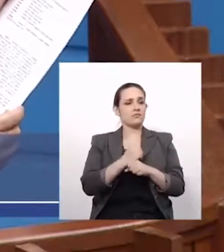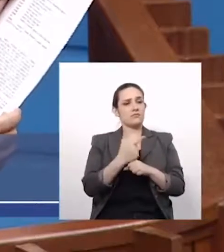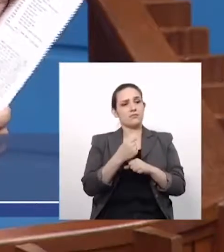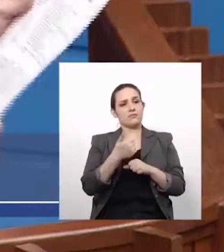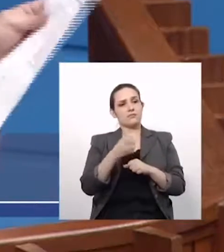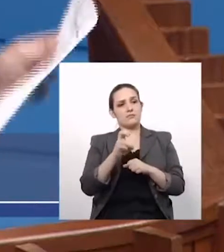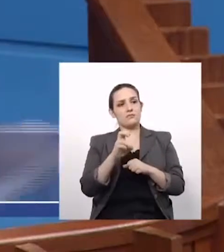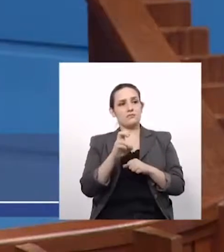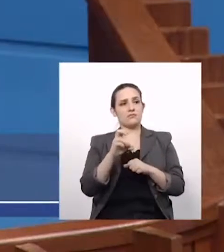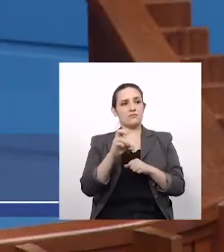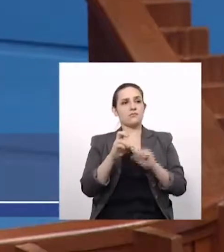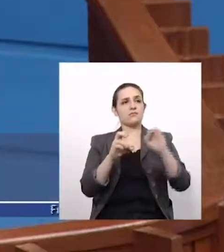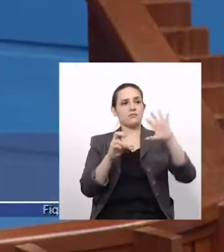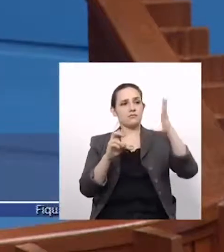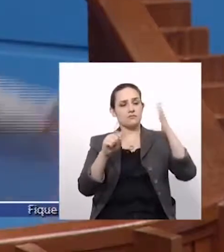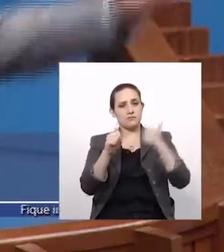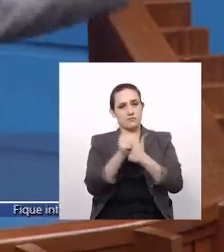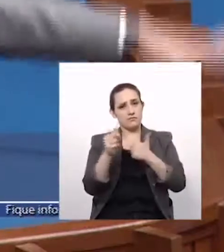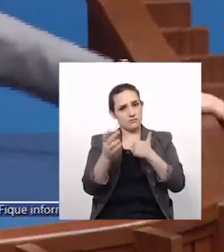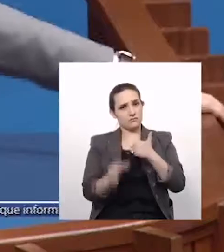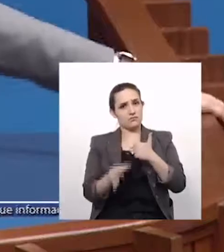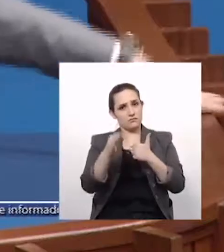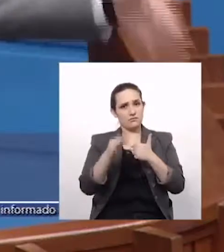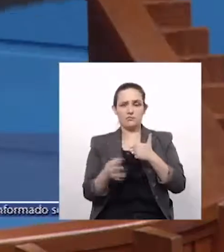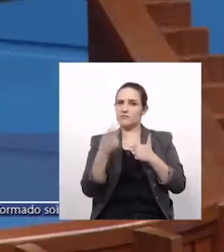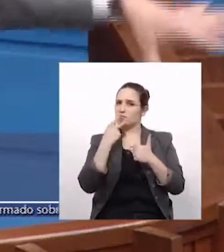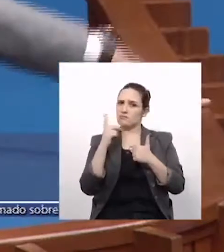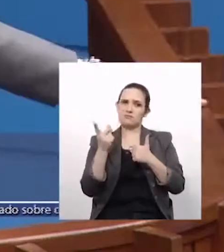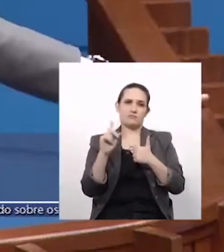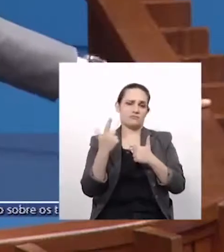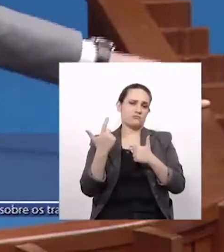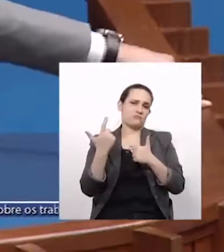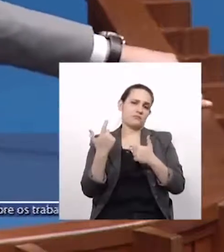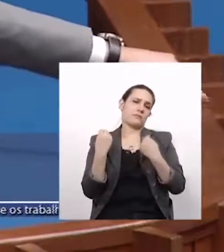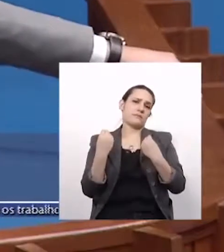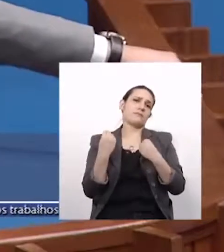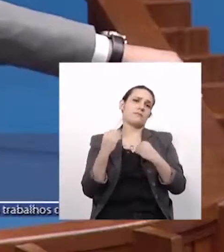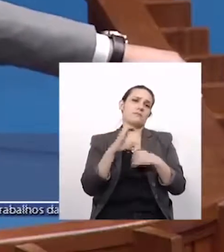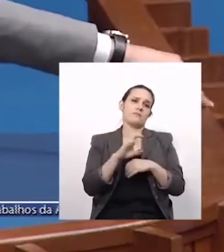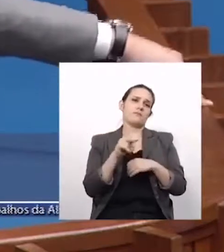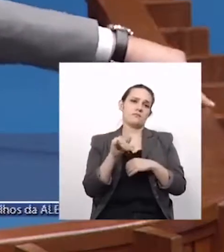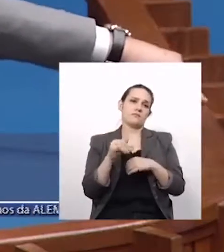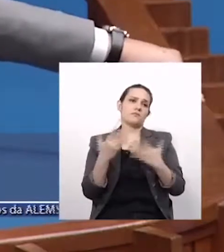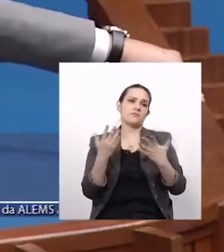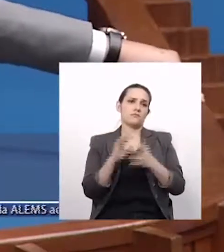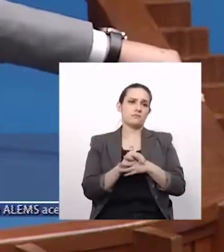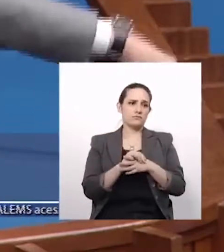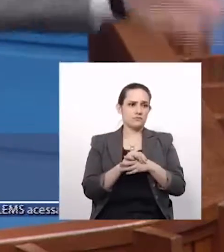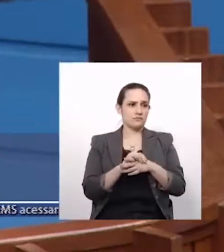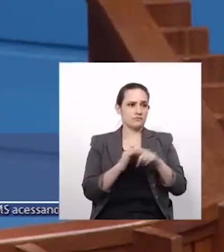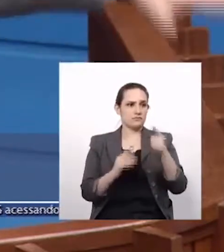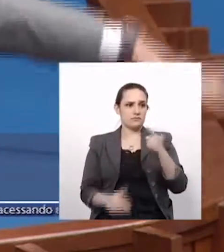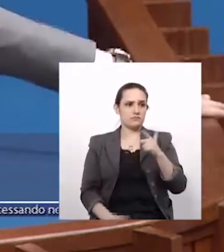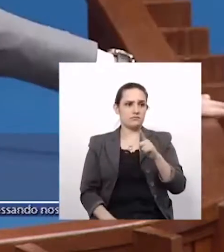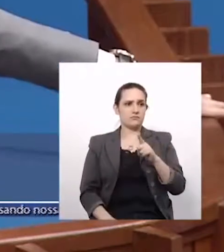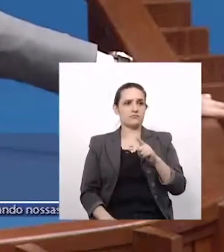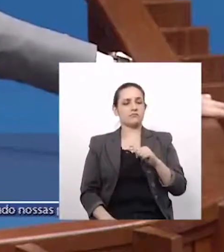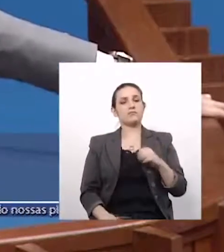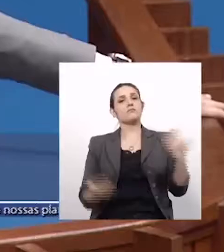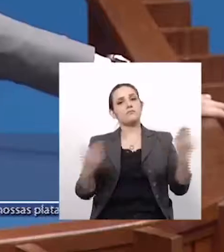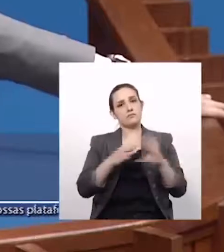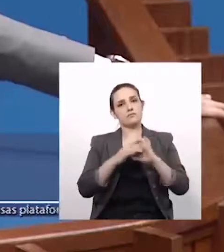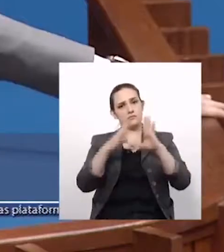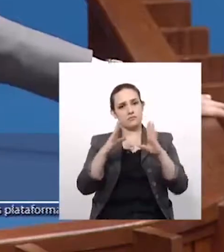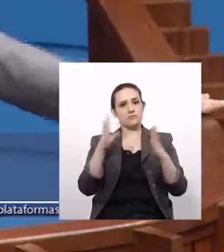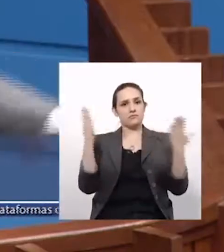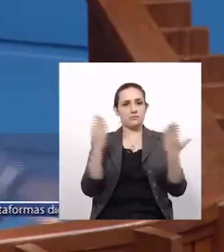1404-875-96-2015, aqui do Tribunal de Justiça, que sepultou a nossa última CPI contra a Energisa. Eu concedo uma parte a